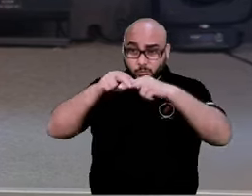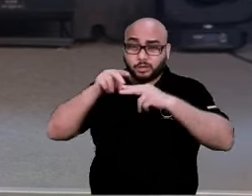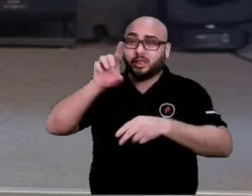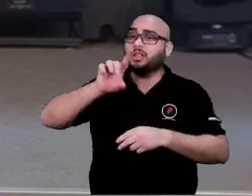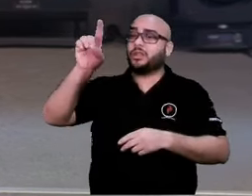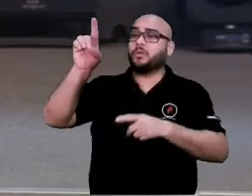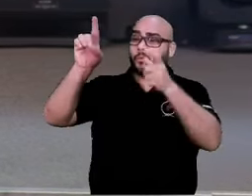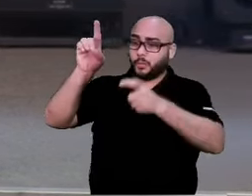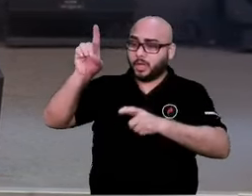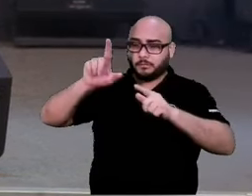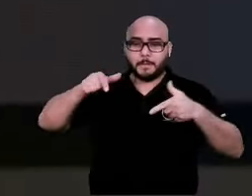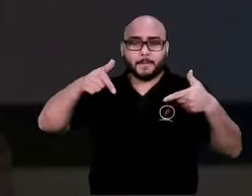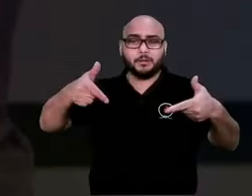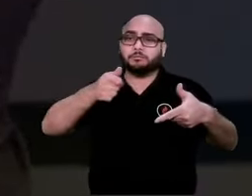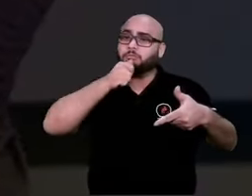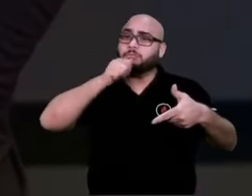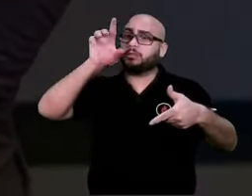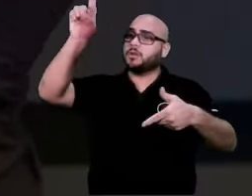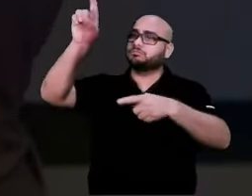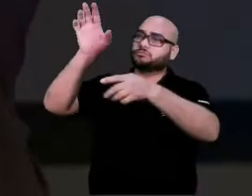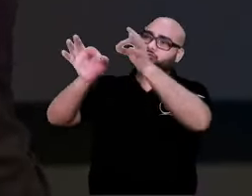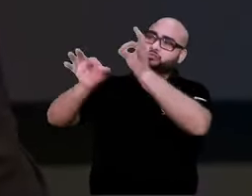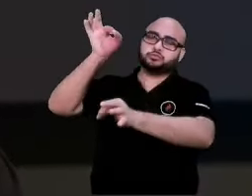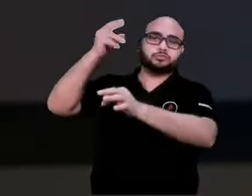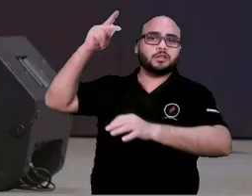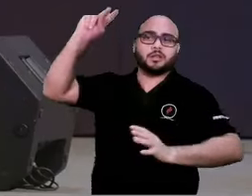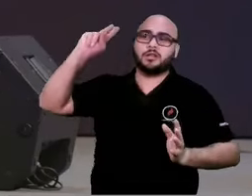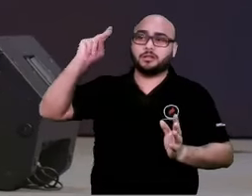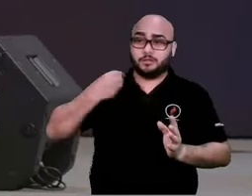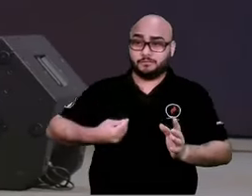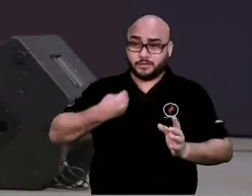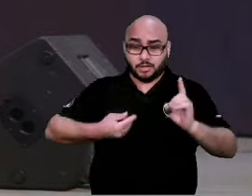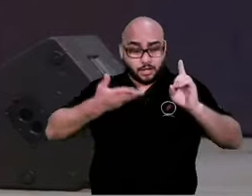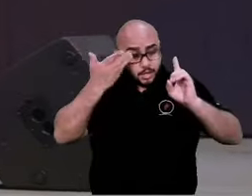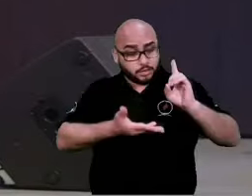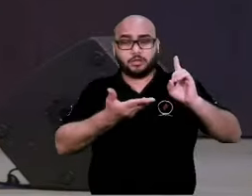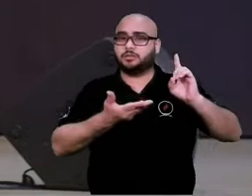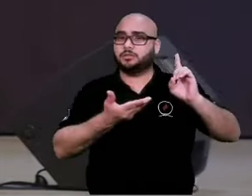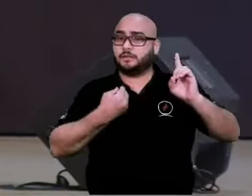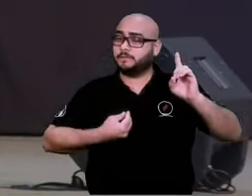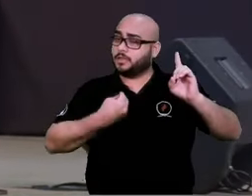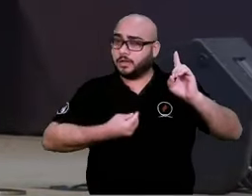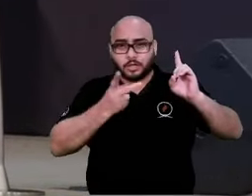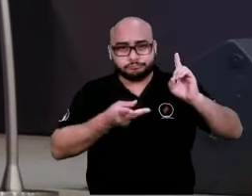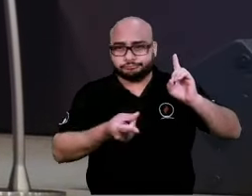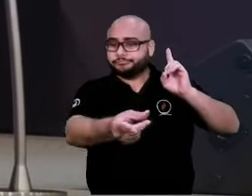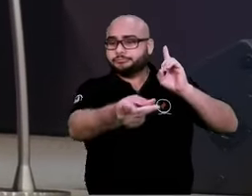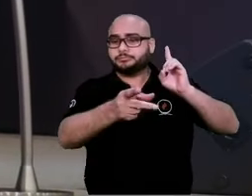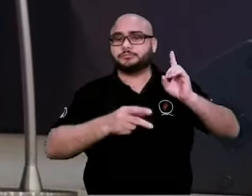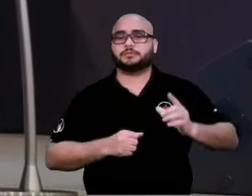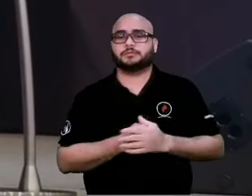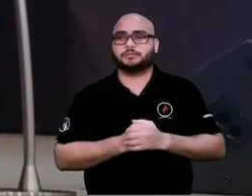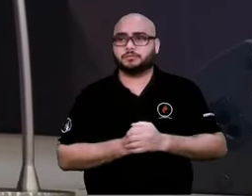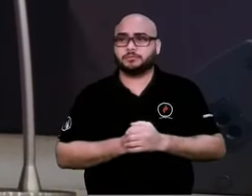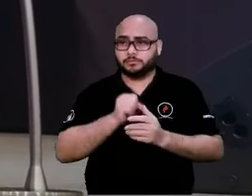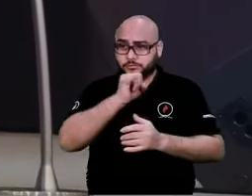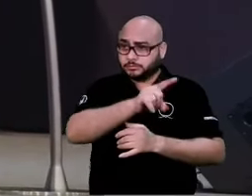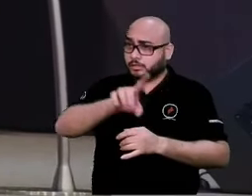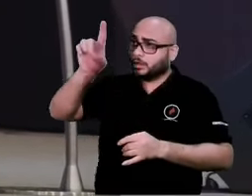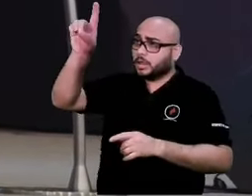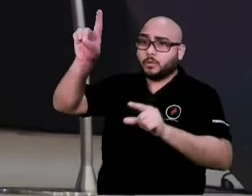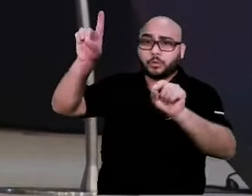é justo. Se Ele fizer, Ele é justo. Se Ele não fizer, Ele continua sendo justo. Se Ele abrir, Ele é